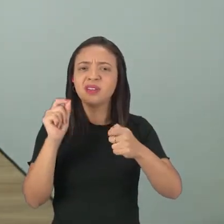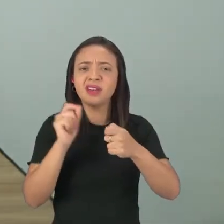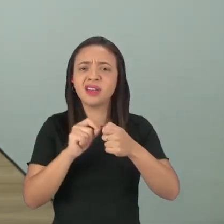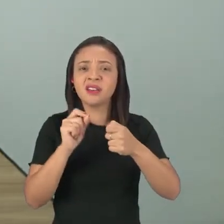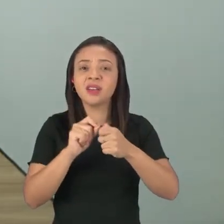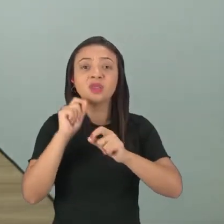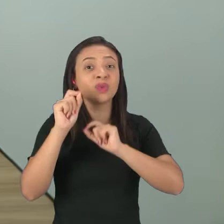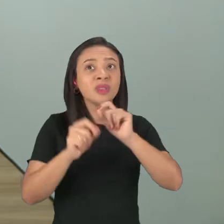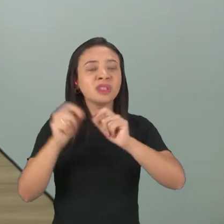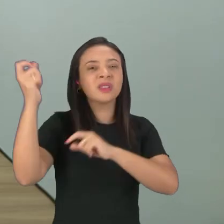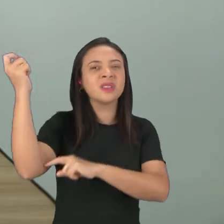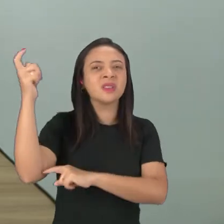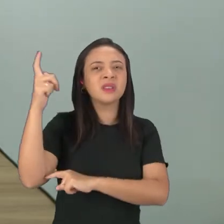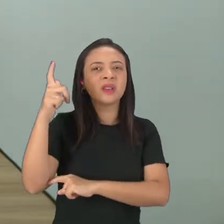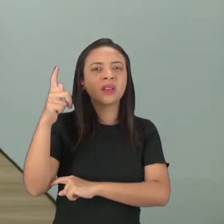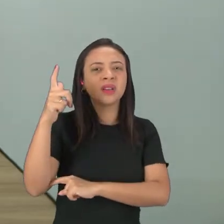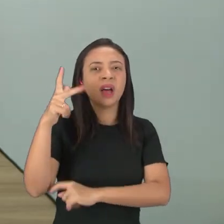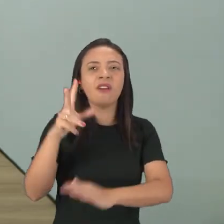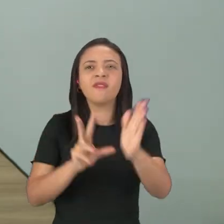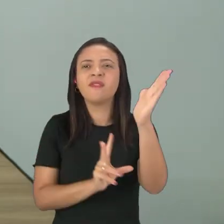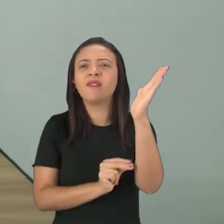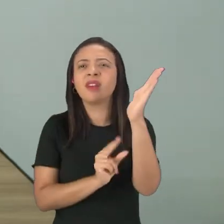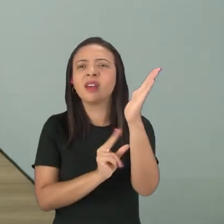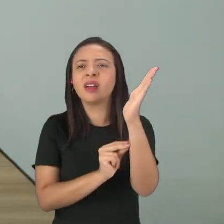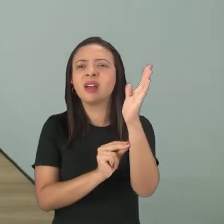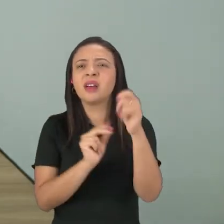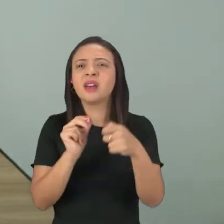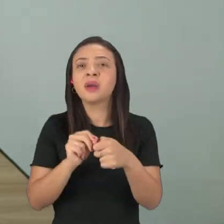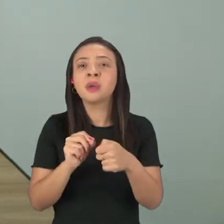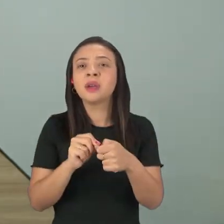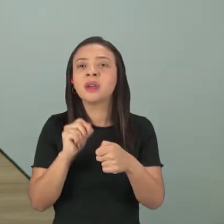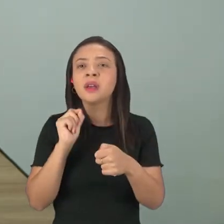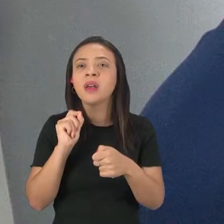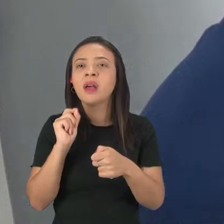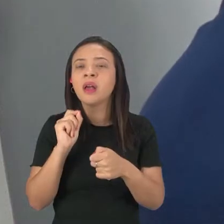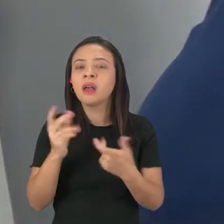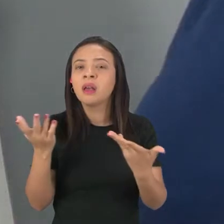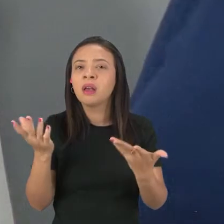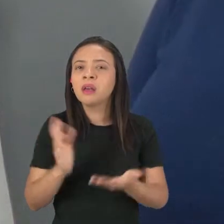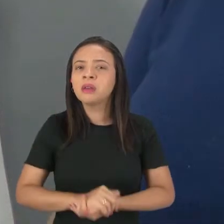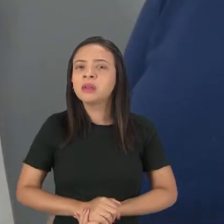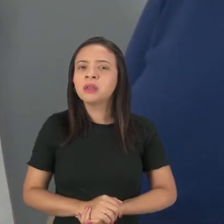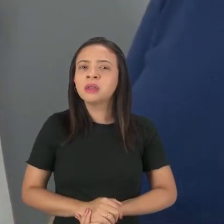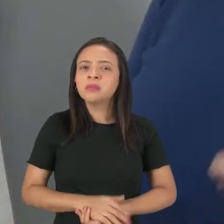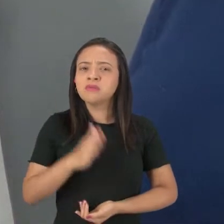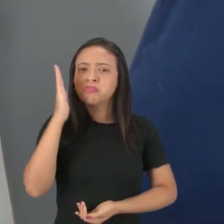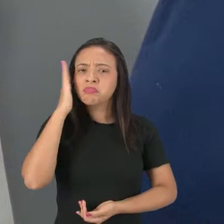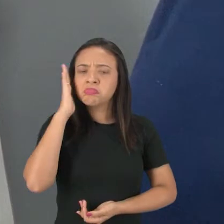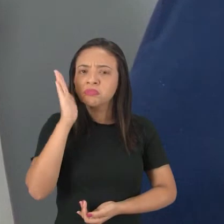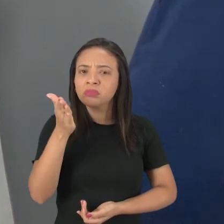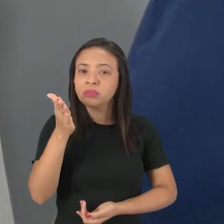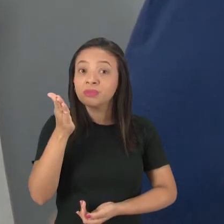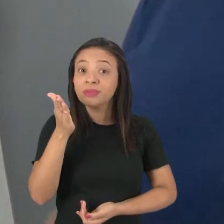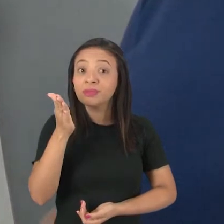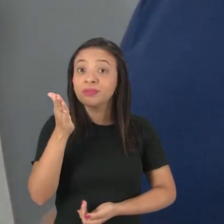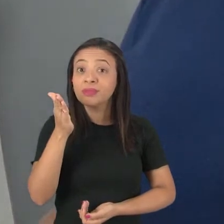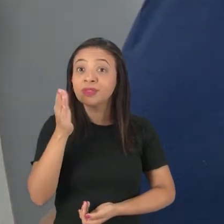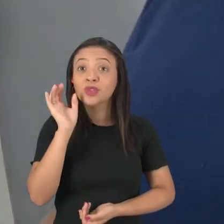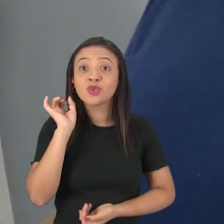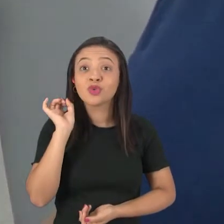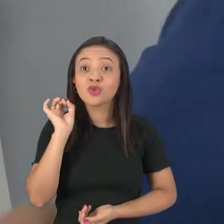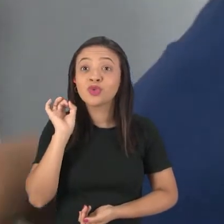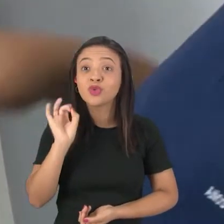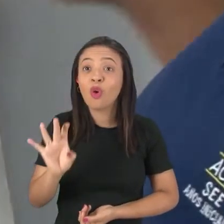fez durante o verão o que é a cigarra né fez durante todo o verão vocês sabem ela